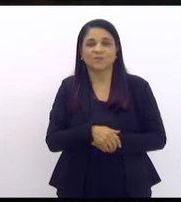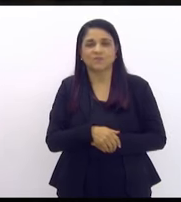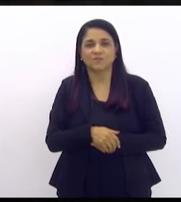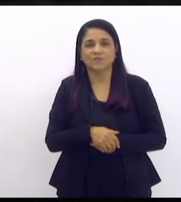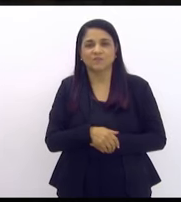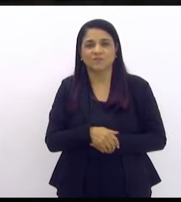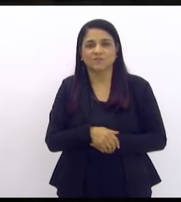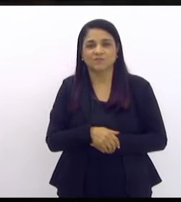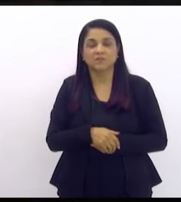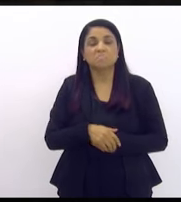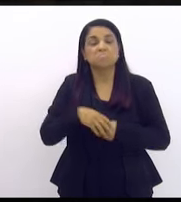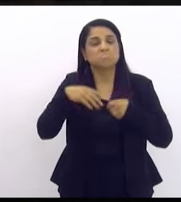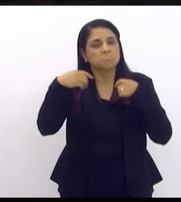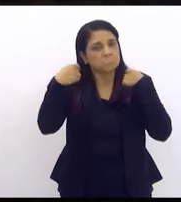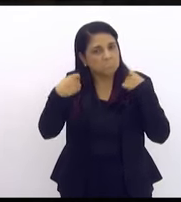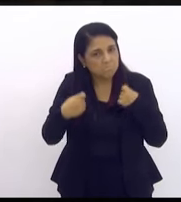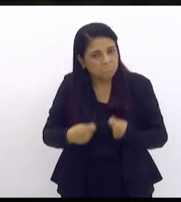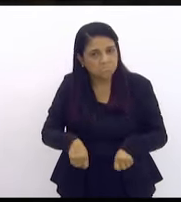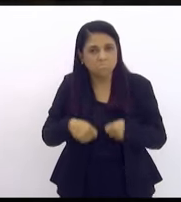Há necessidade